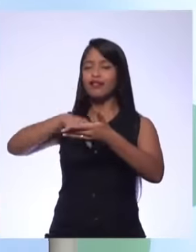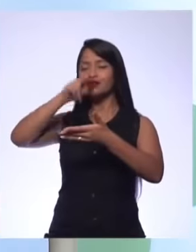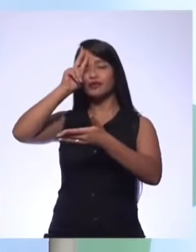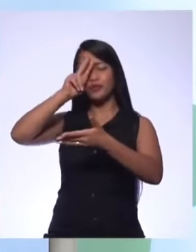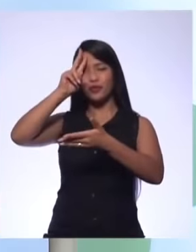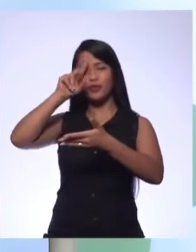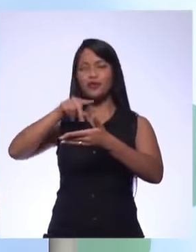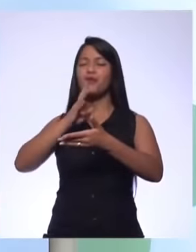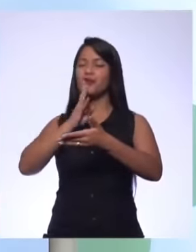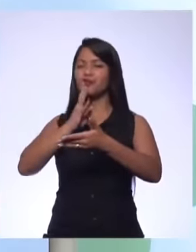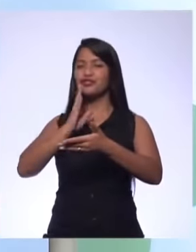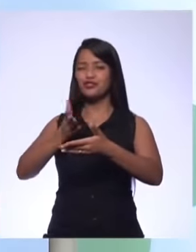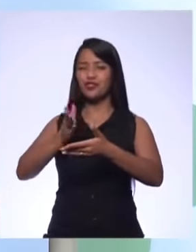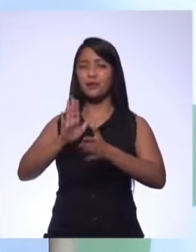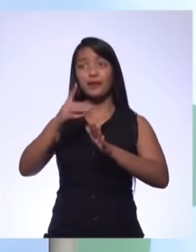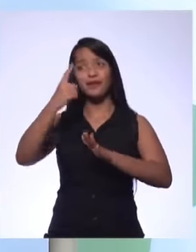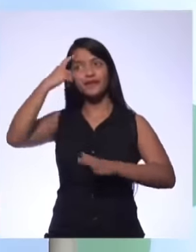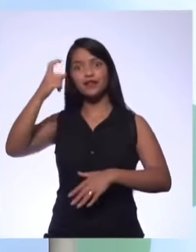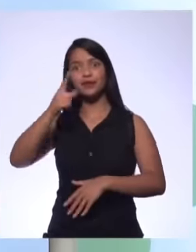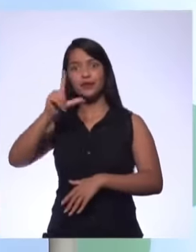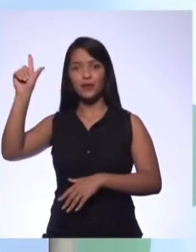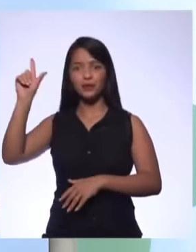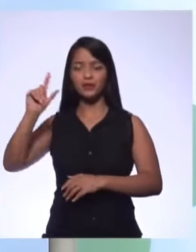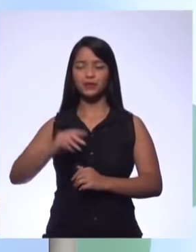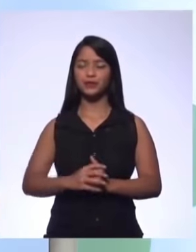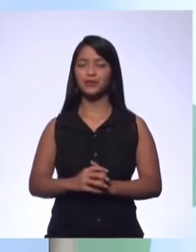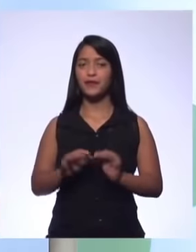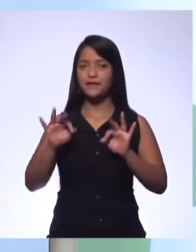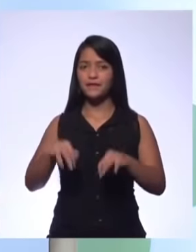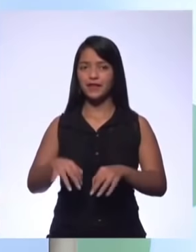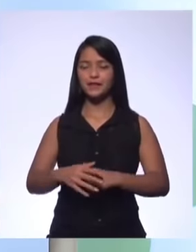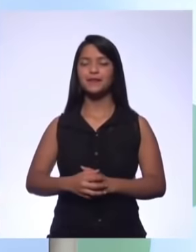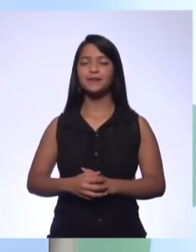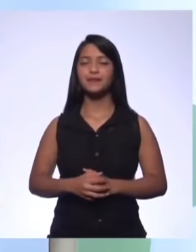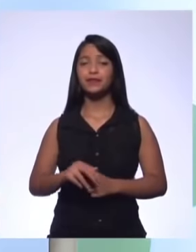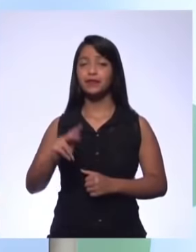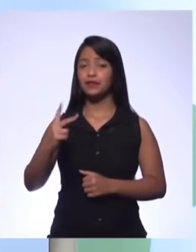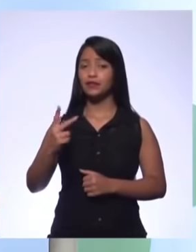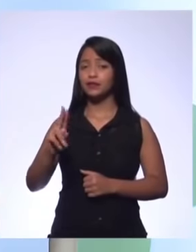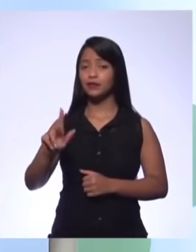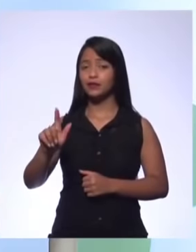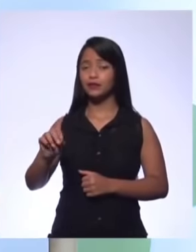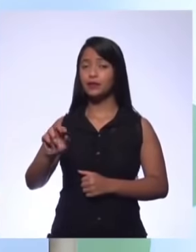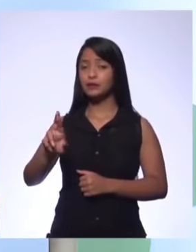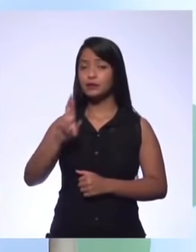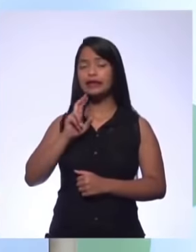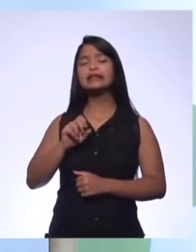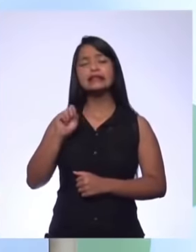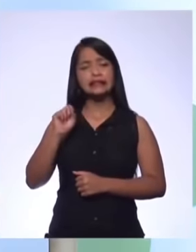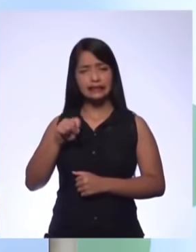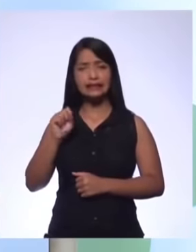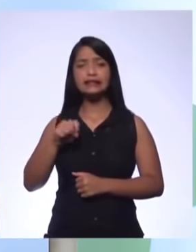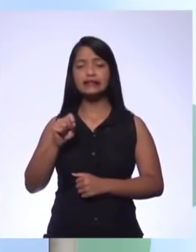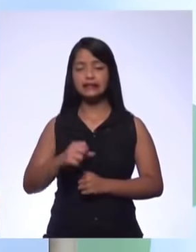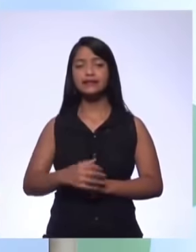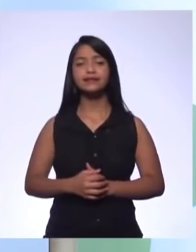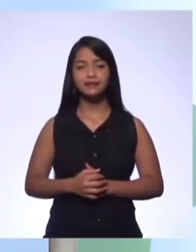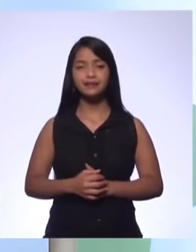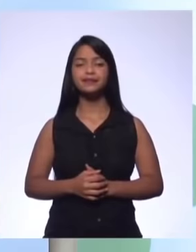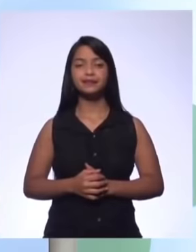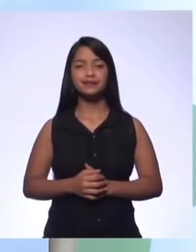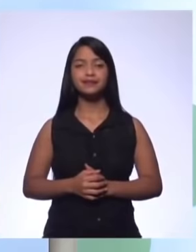é? E aí, a gente tem algumas hipóteses. O Hugo também falando que sim, se concretizou. Pois disse